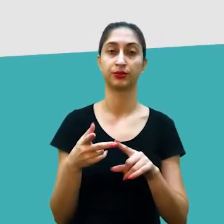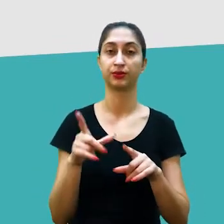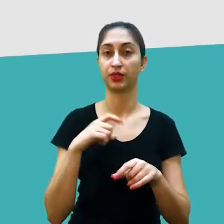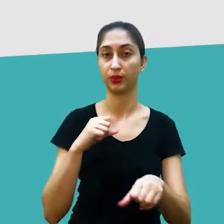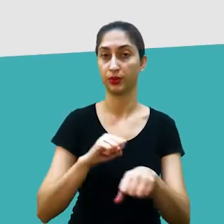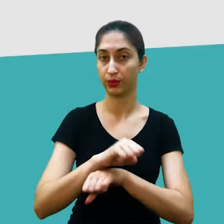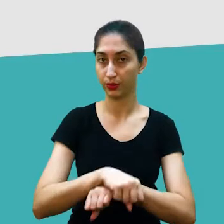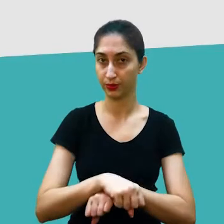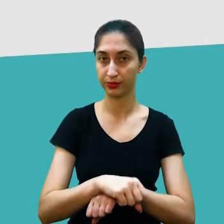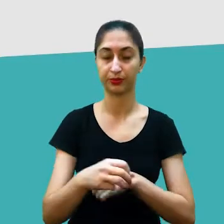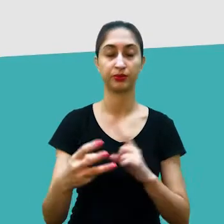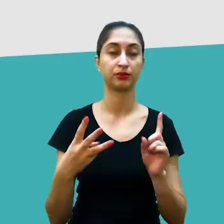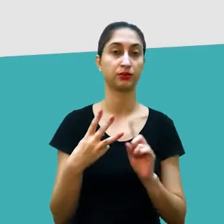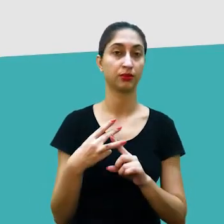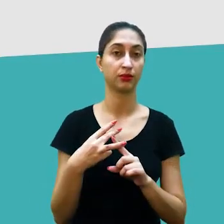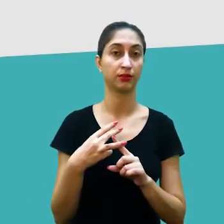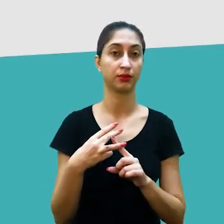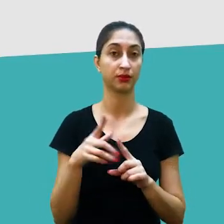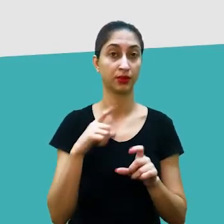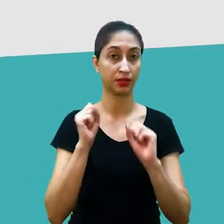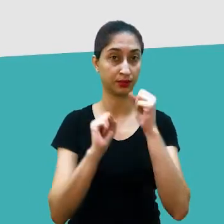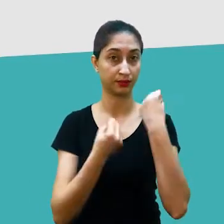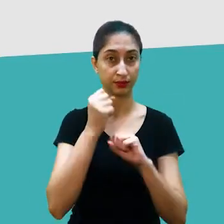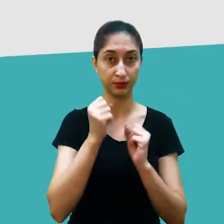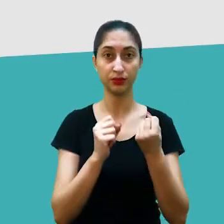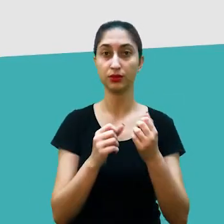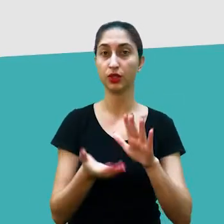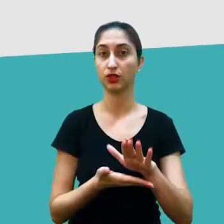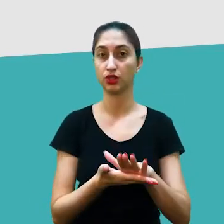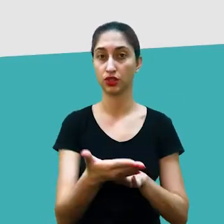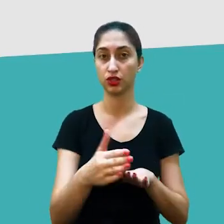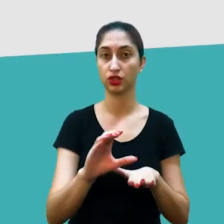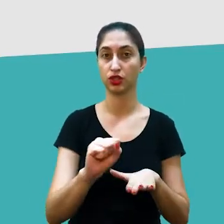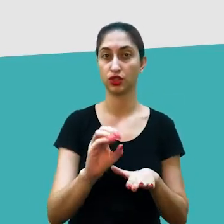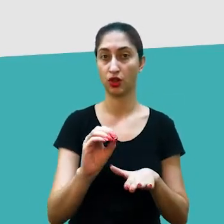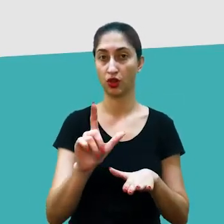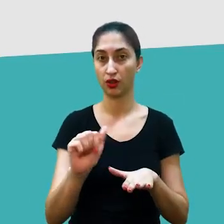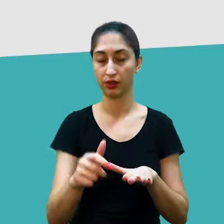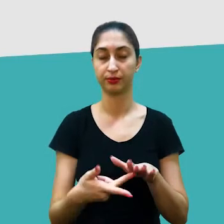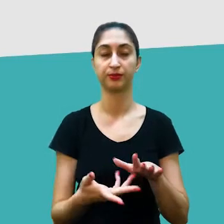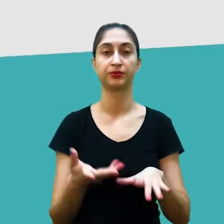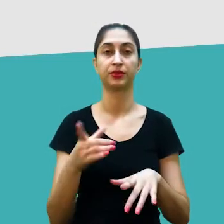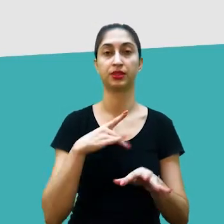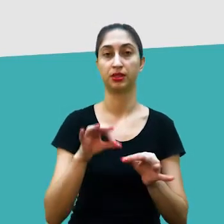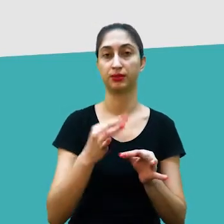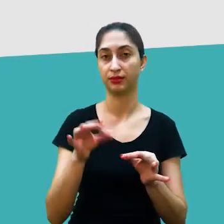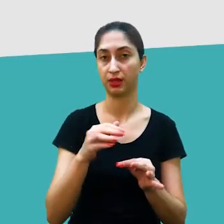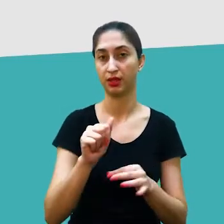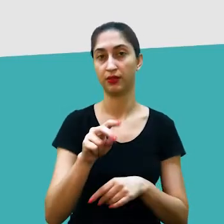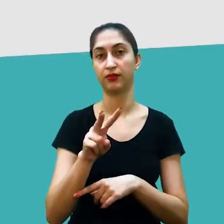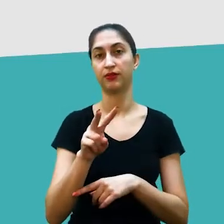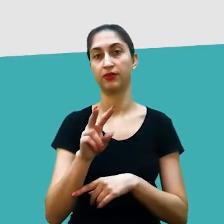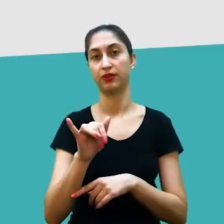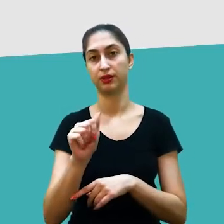coureira, né, a indústria de solados, de aviamentos, metais.